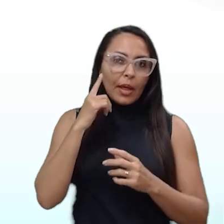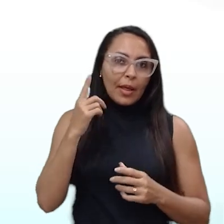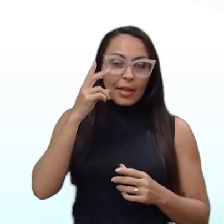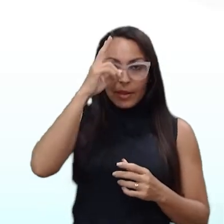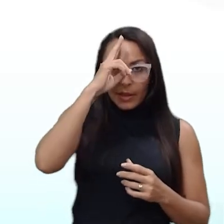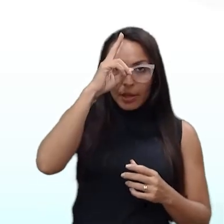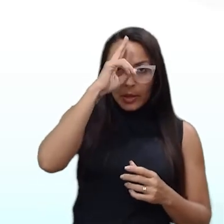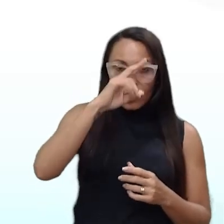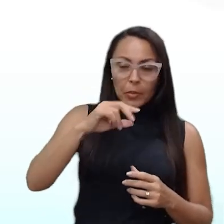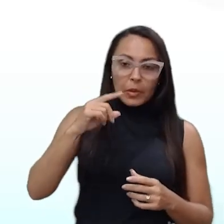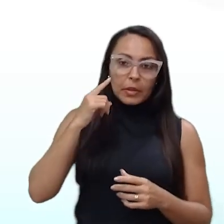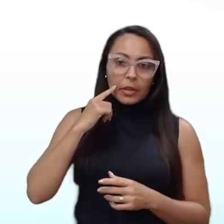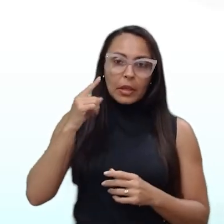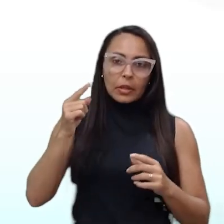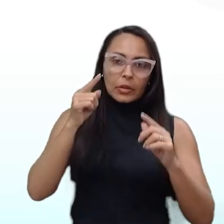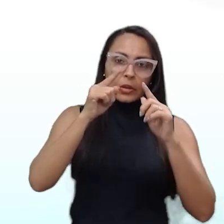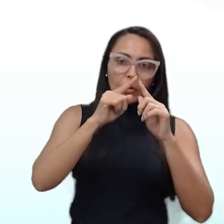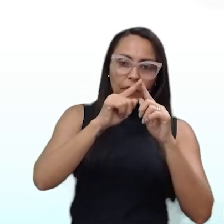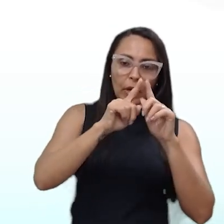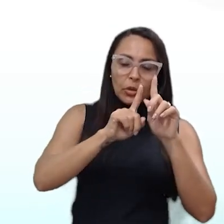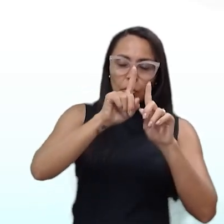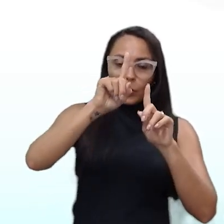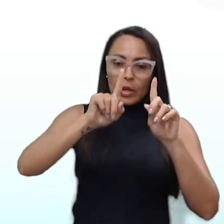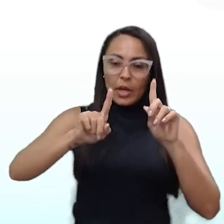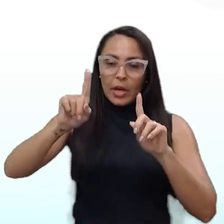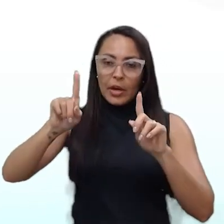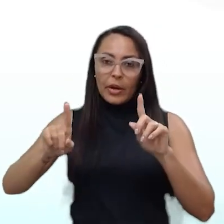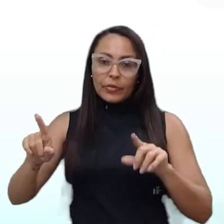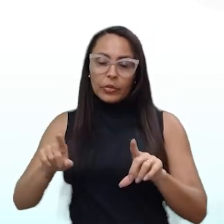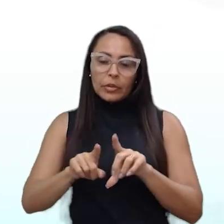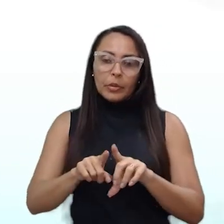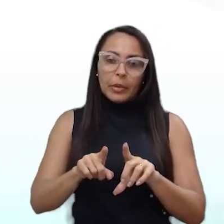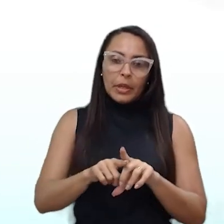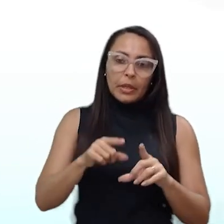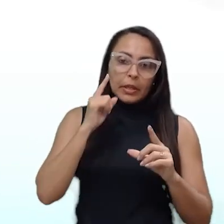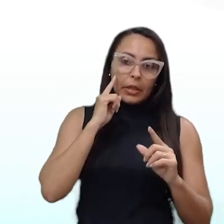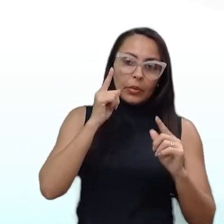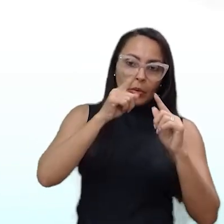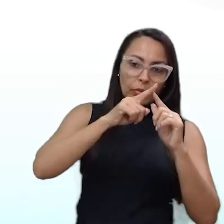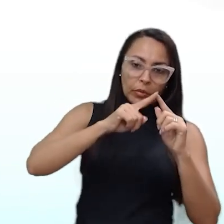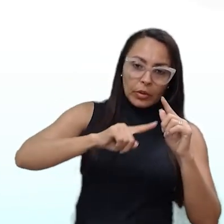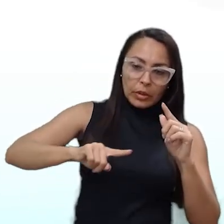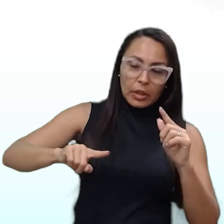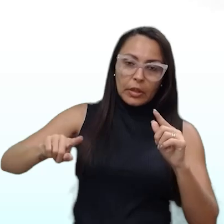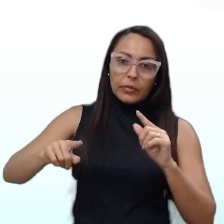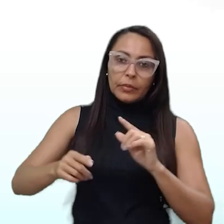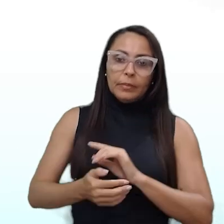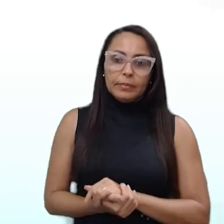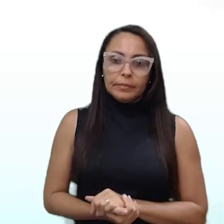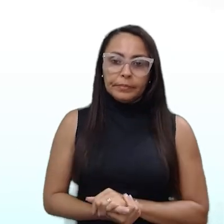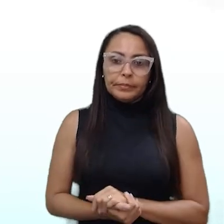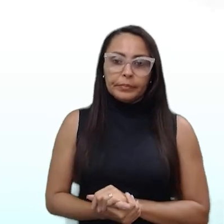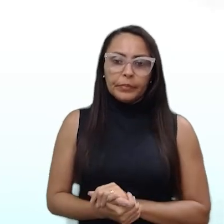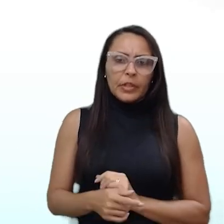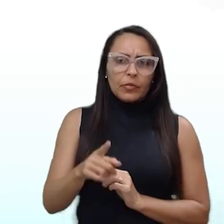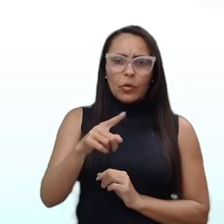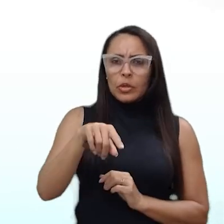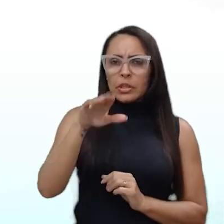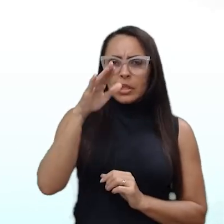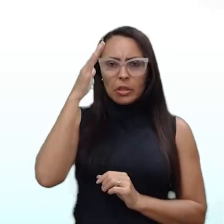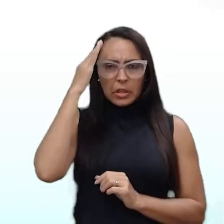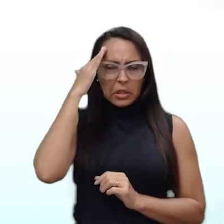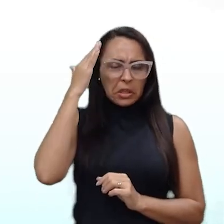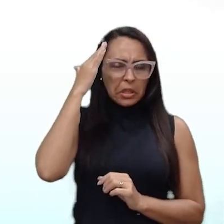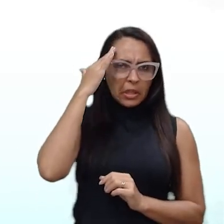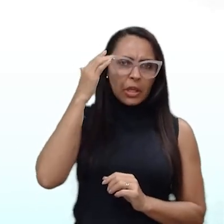da questão da curva do gráfico, sempre que é calor sensível existe uma inclinação, calor latente um gráfico paralelo. Bom, se você não entendeu